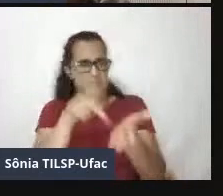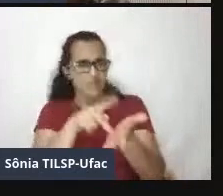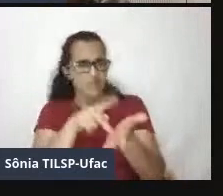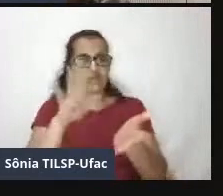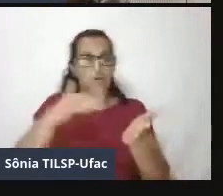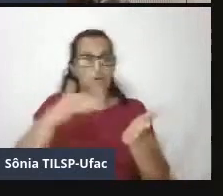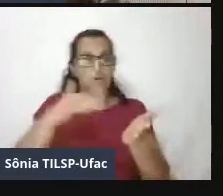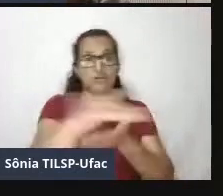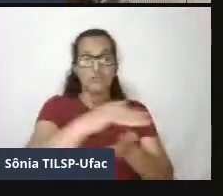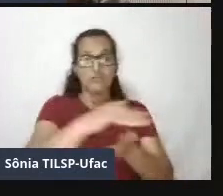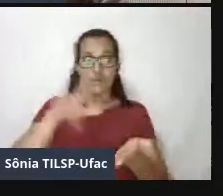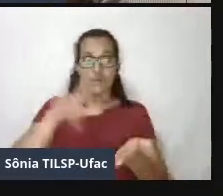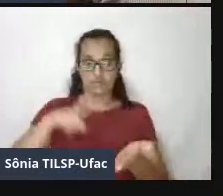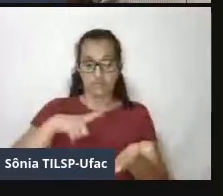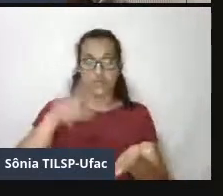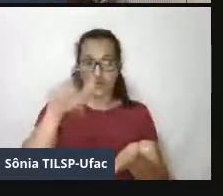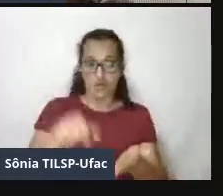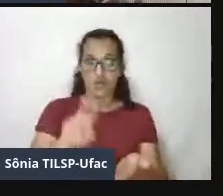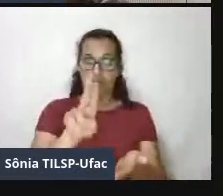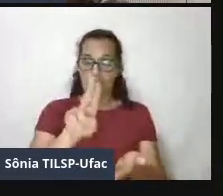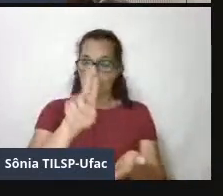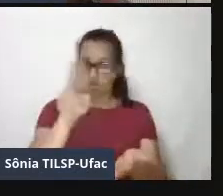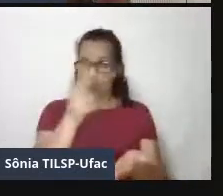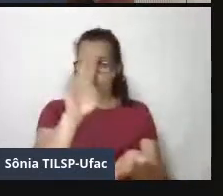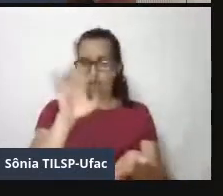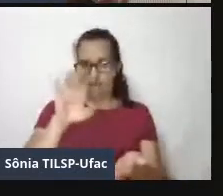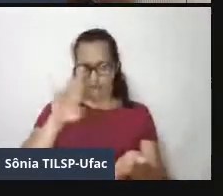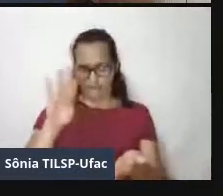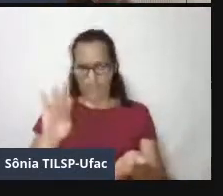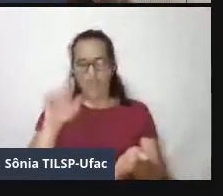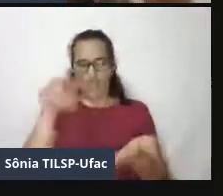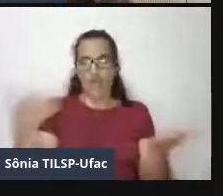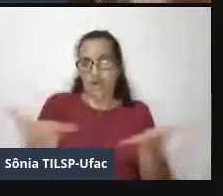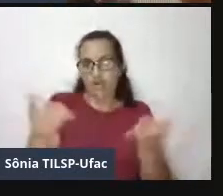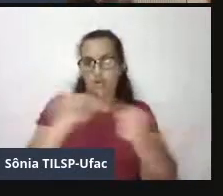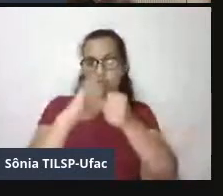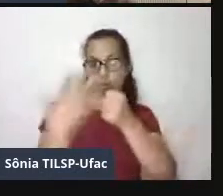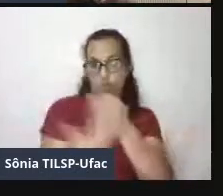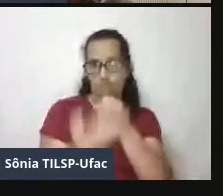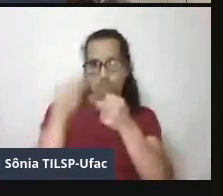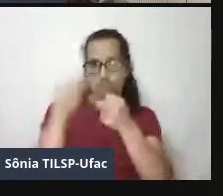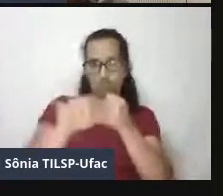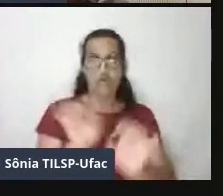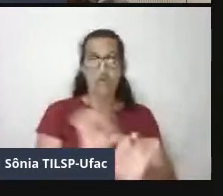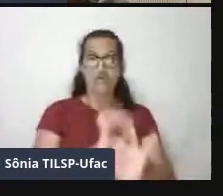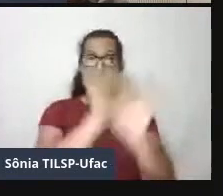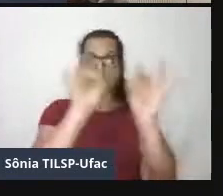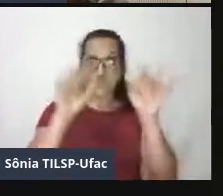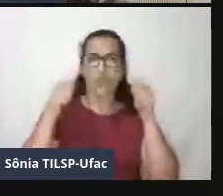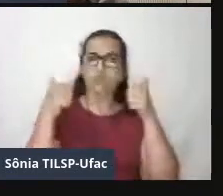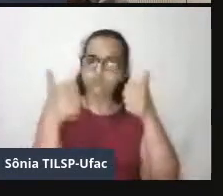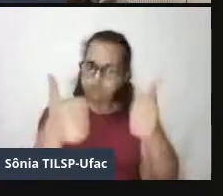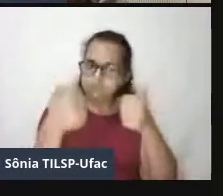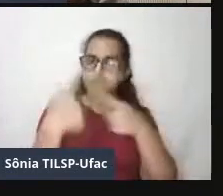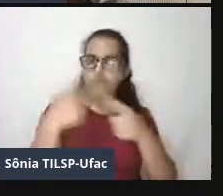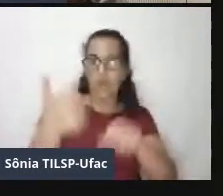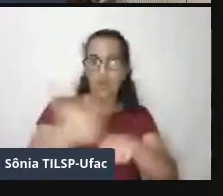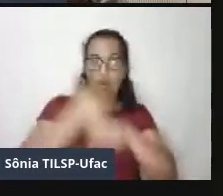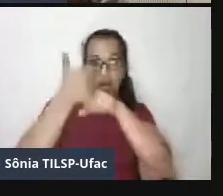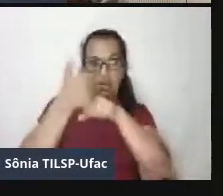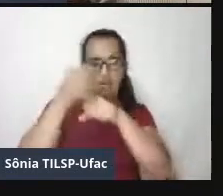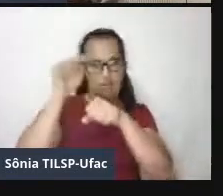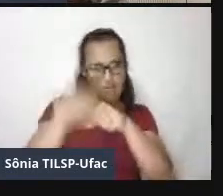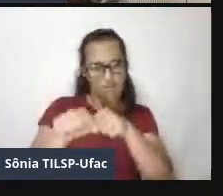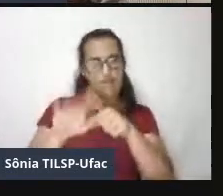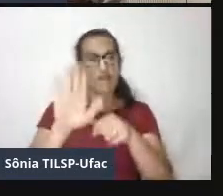a UTI Covid do Herb, que agora, orgulhosamente eu digo que é uma UTI Covid especializada, eu vou explicar o porquê, ela já